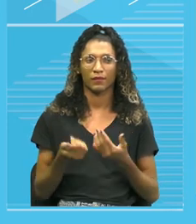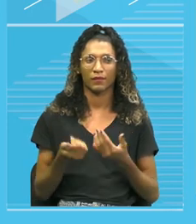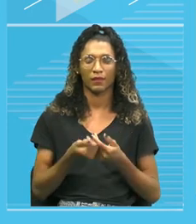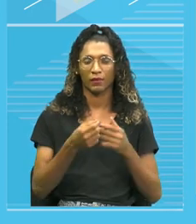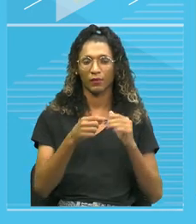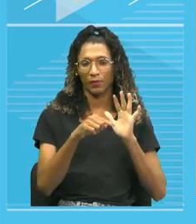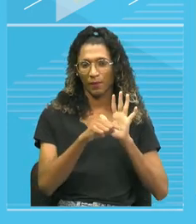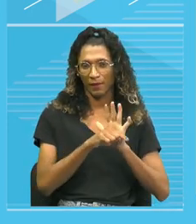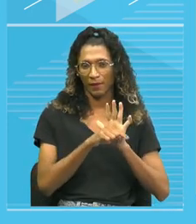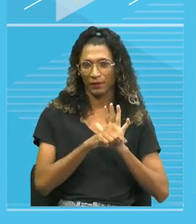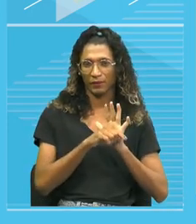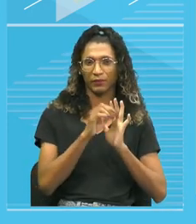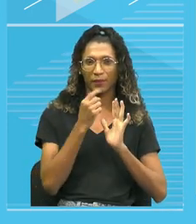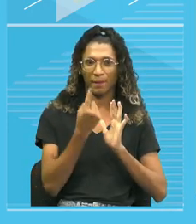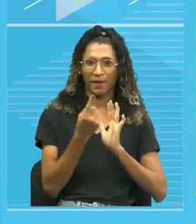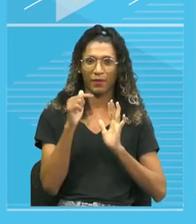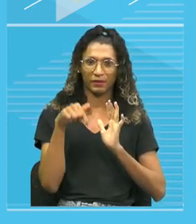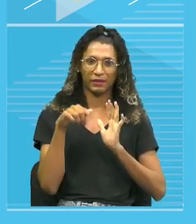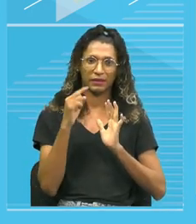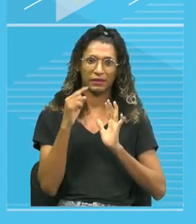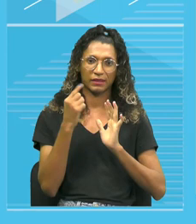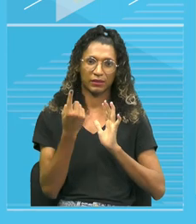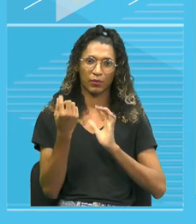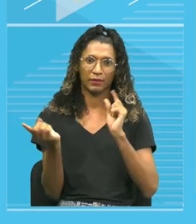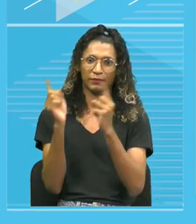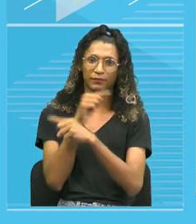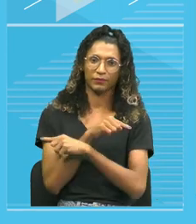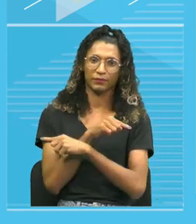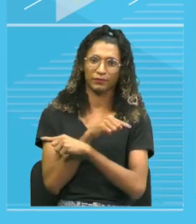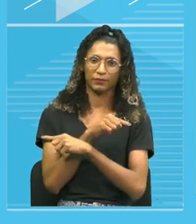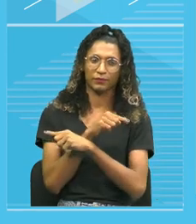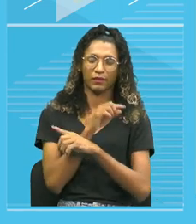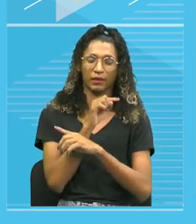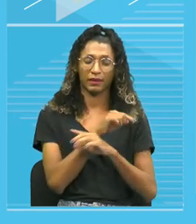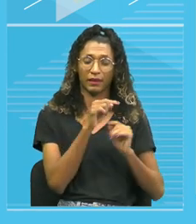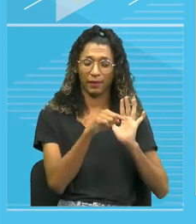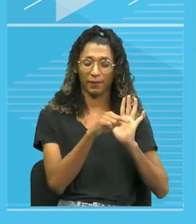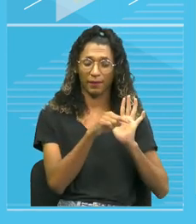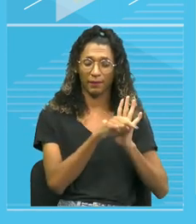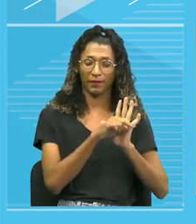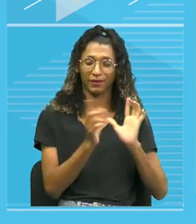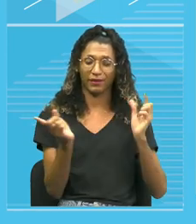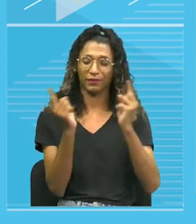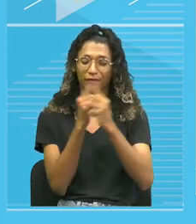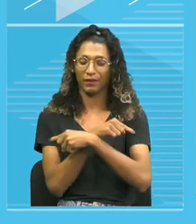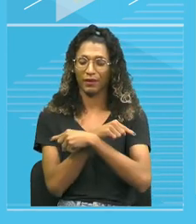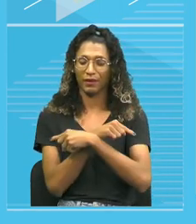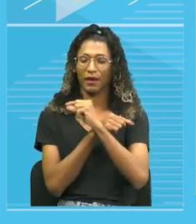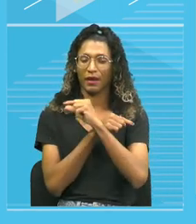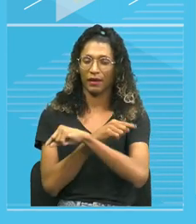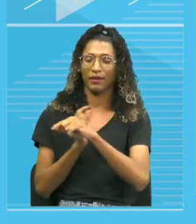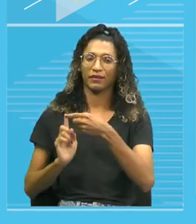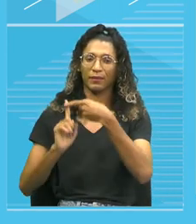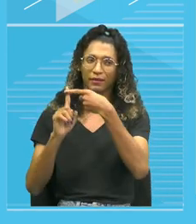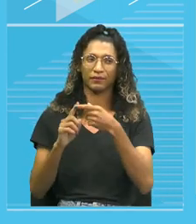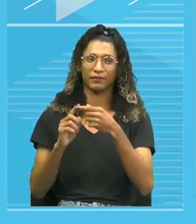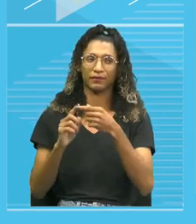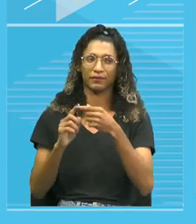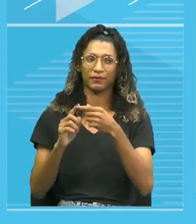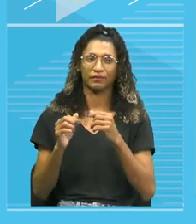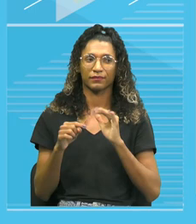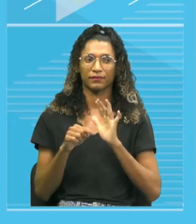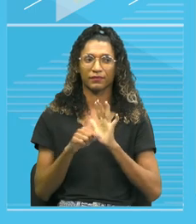1071 para o outro lado ele vai ele tá negativo ele vai positivo então fica menos mil